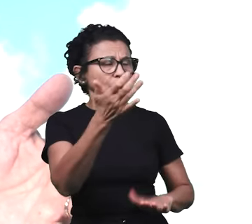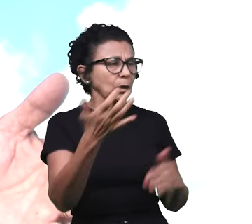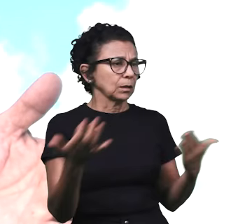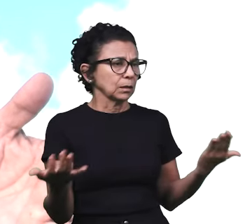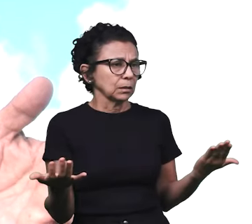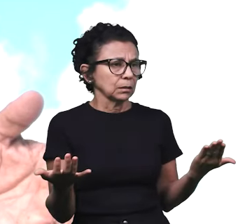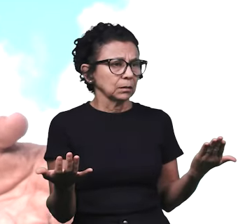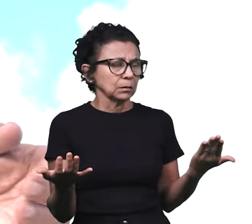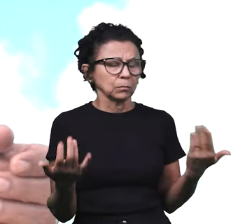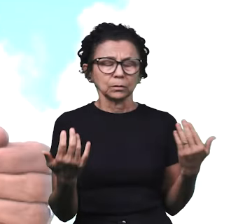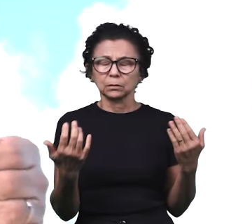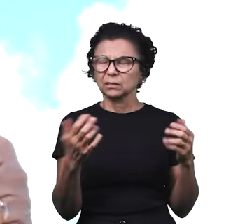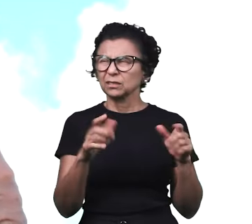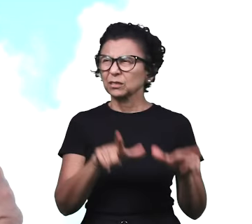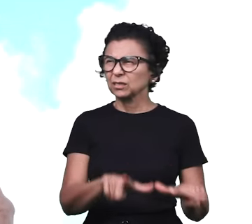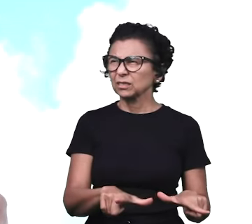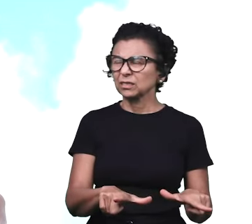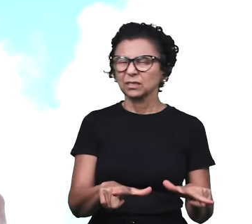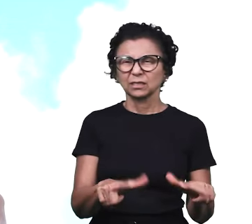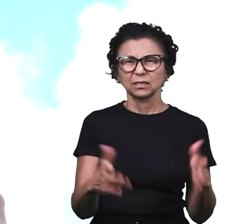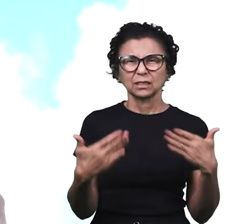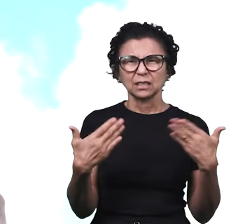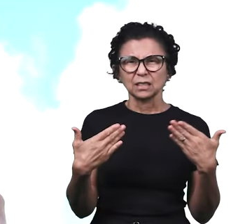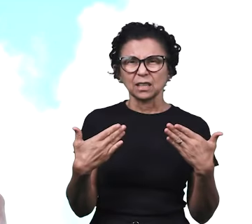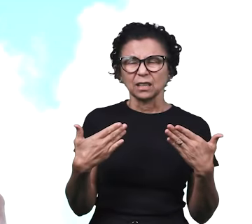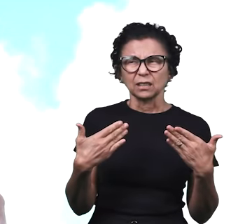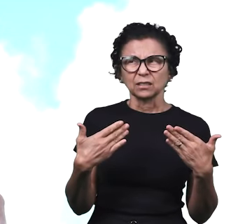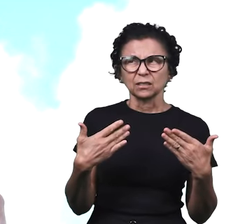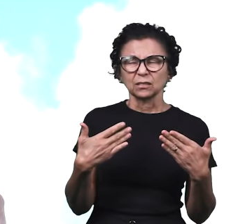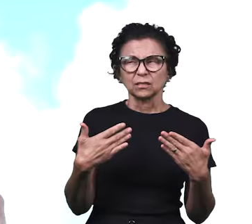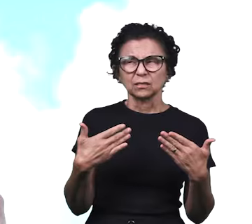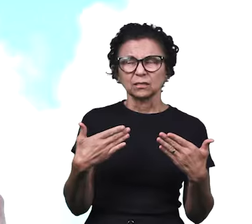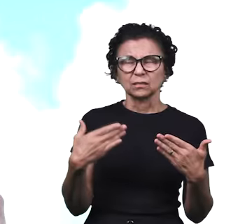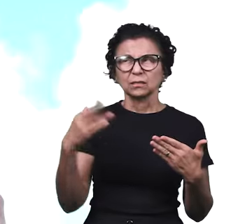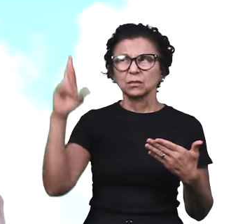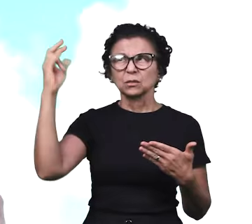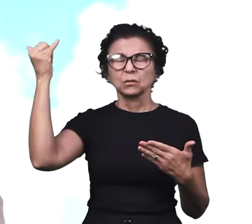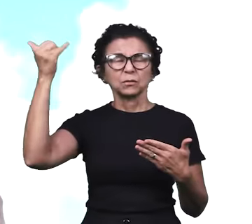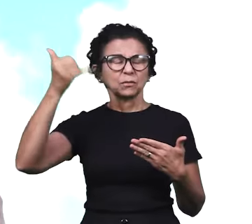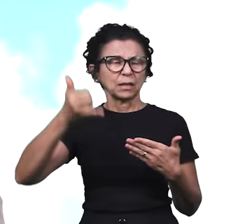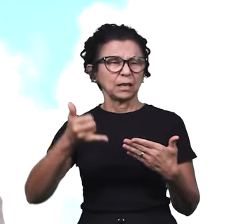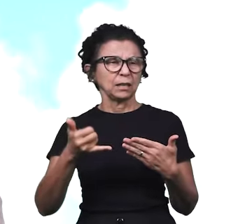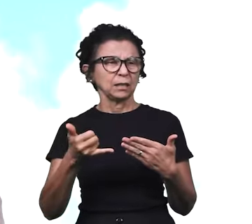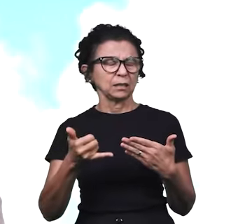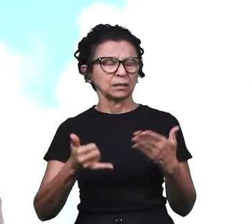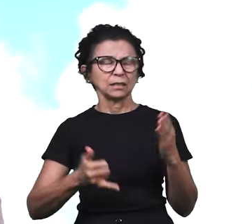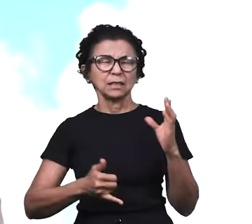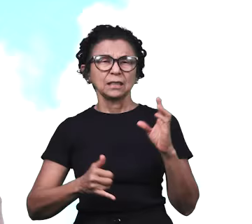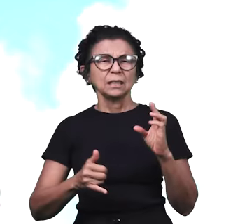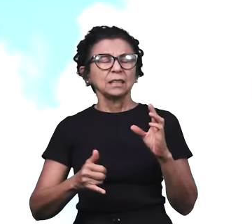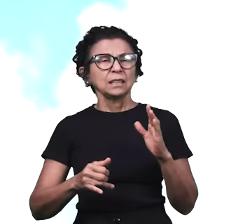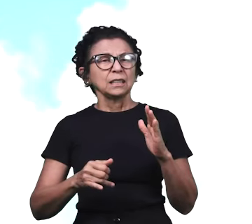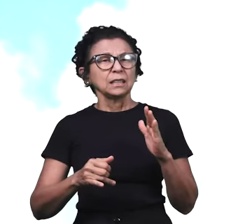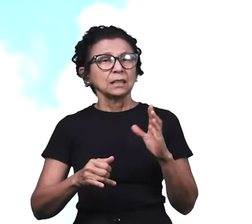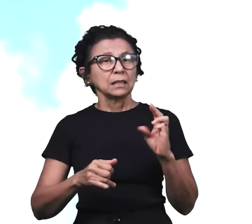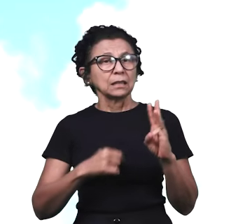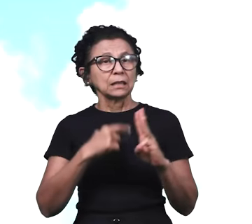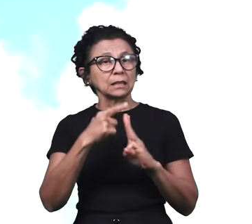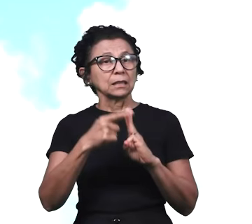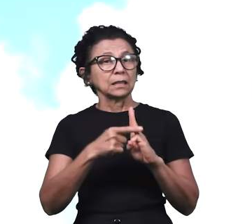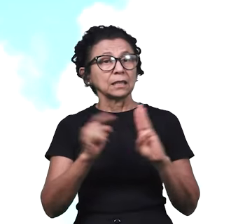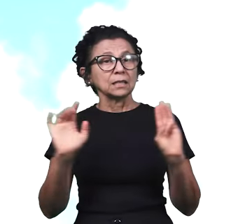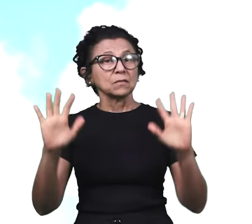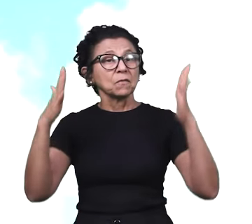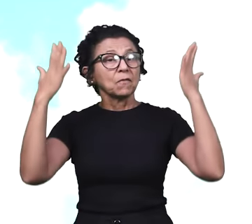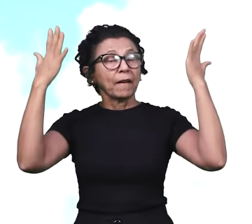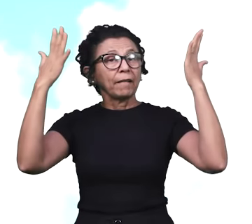chegam no deserto, o Senhor revela para eles: vocês vão viver 3 festas no ano. Essas são as principais que os